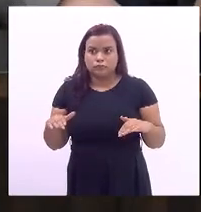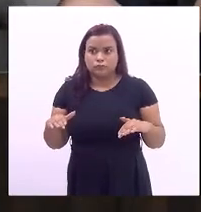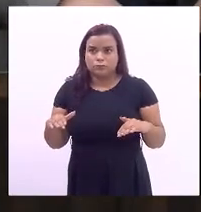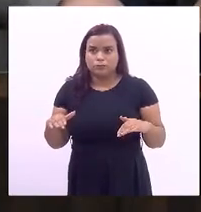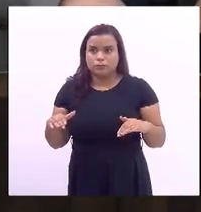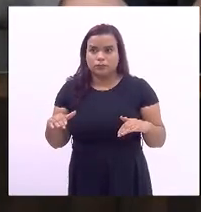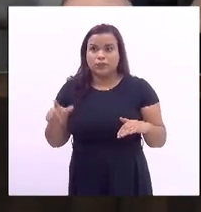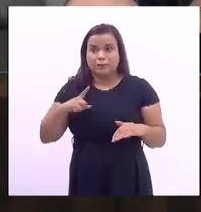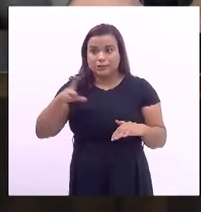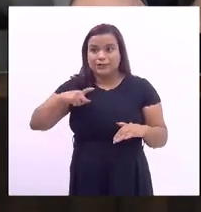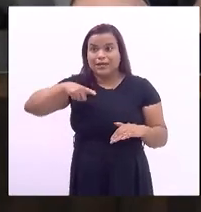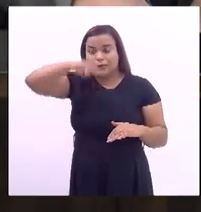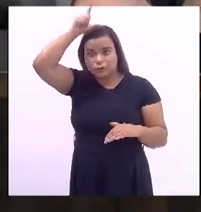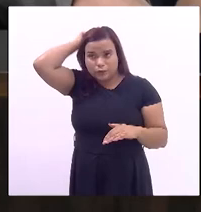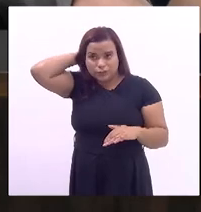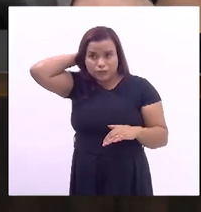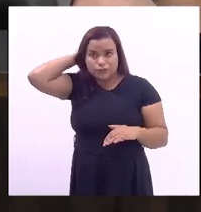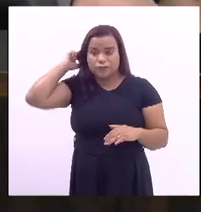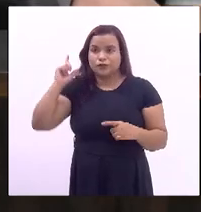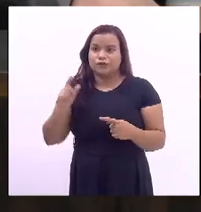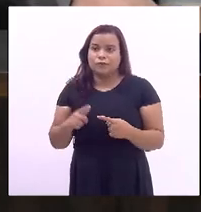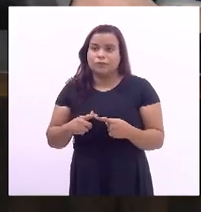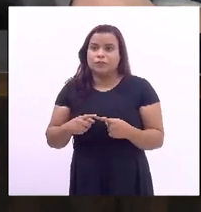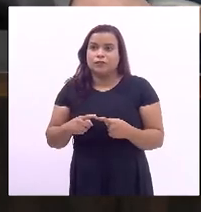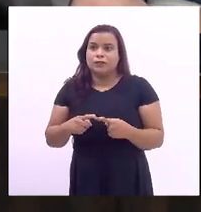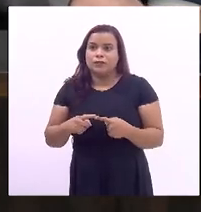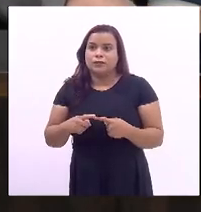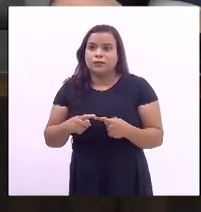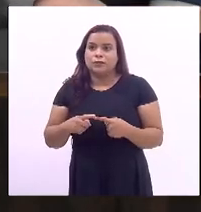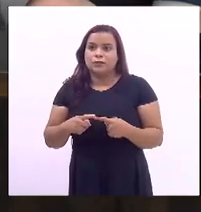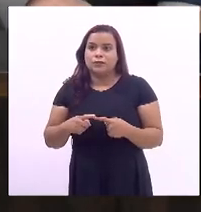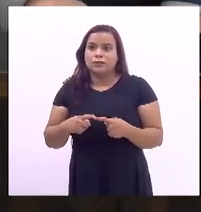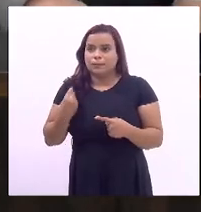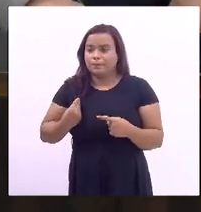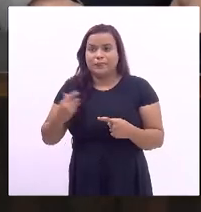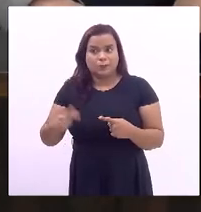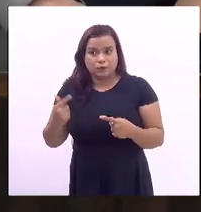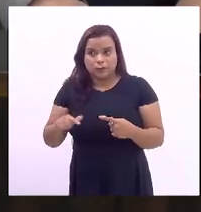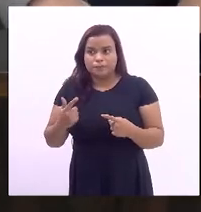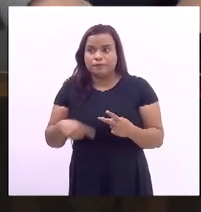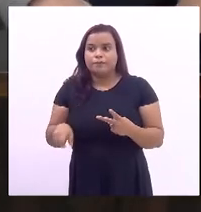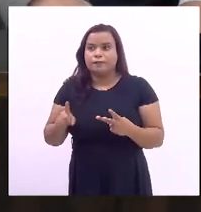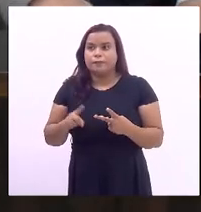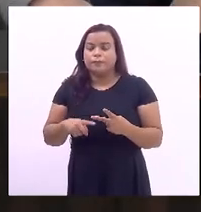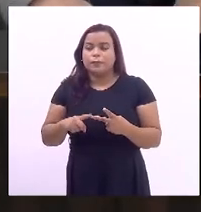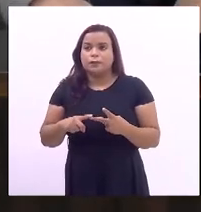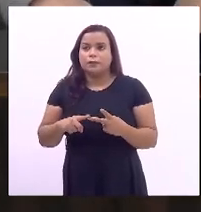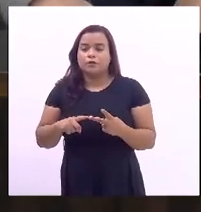Luiz Paulo Deputado Luiz Paulo É nós sempre presente